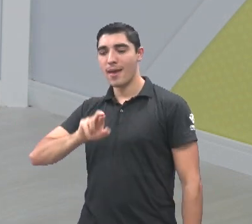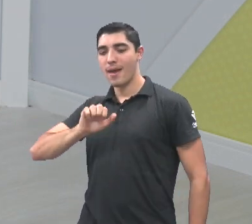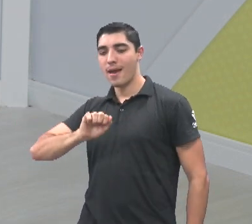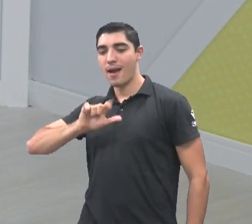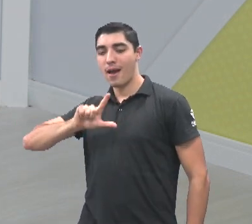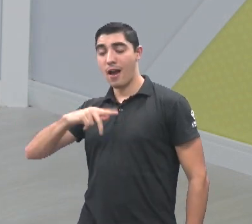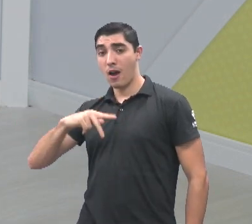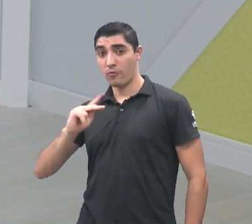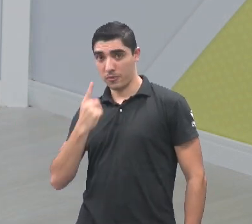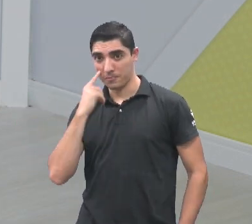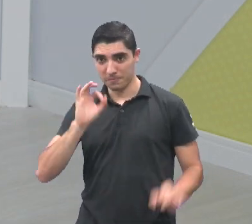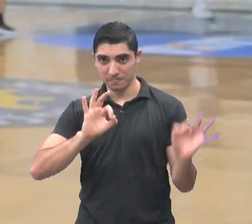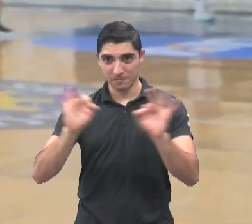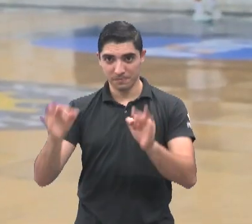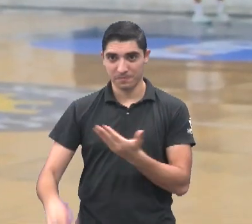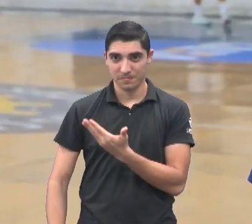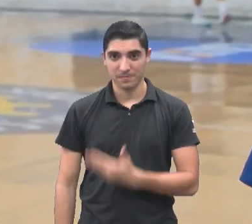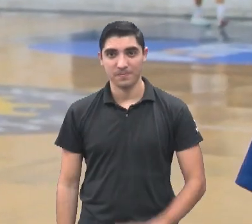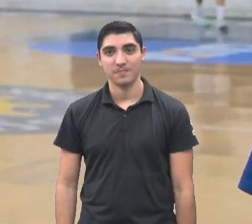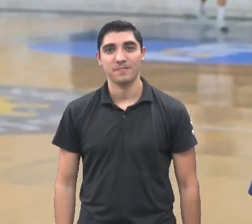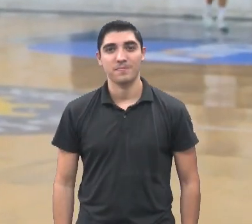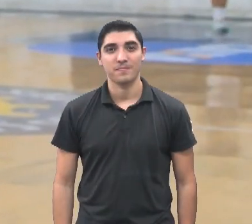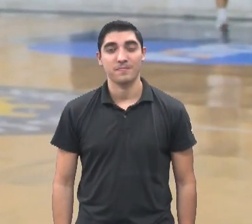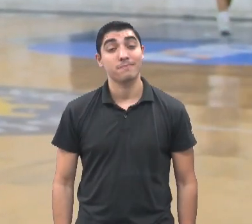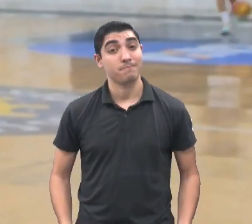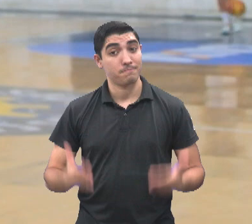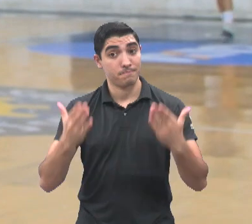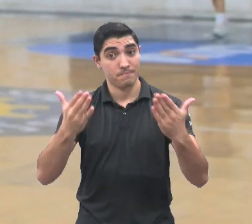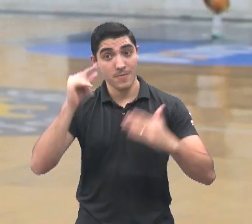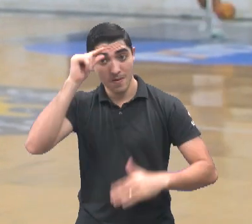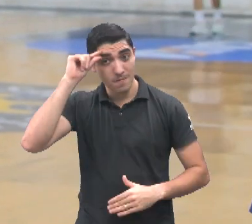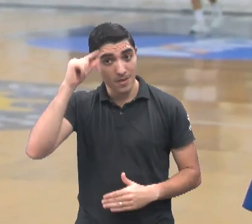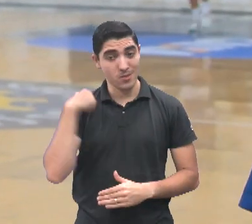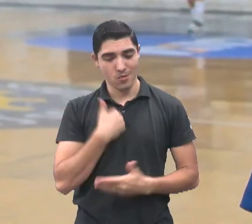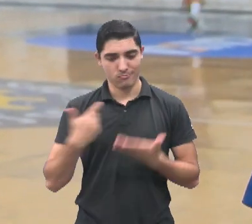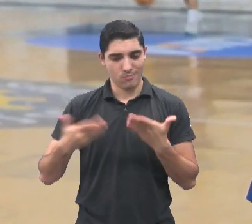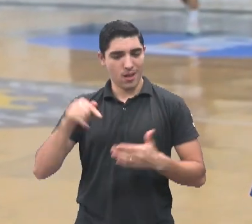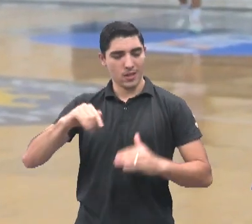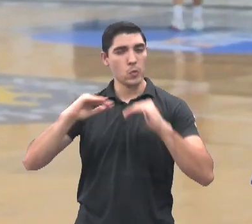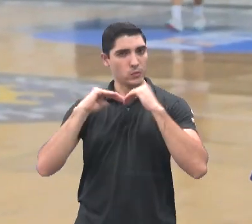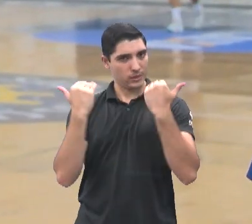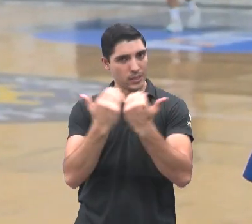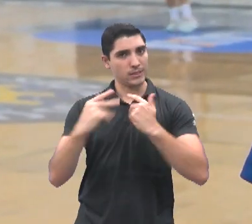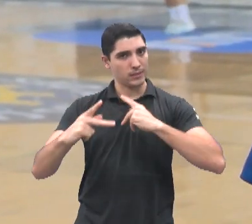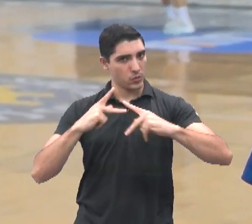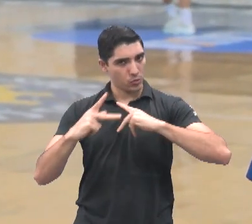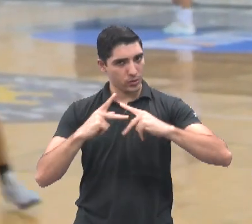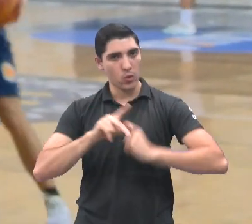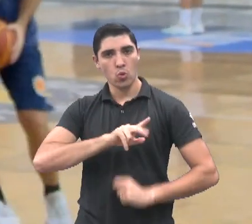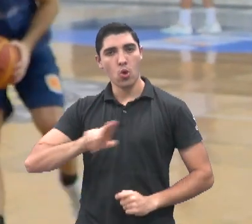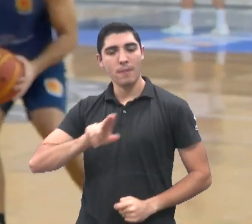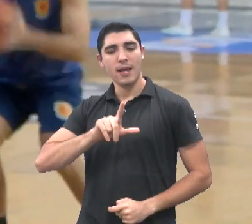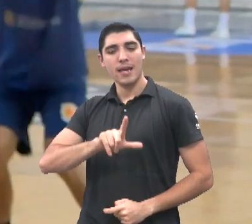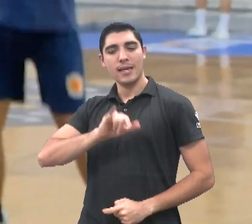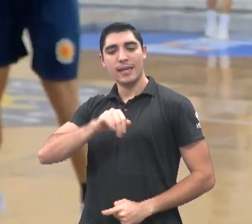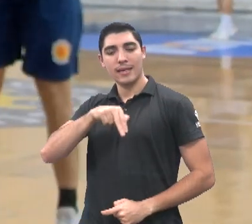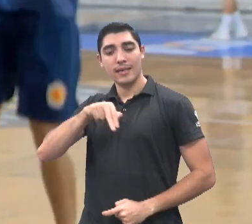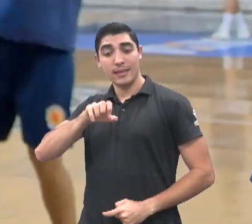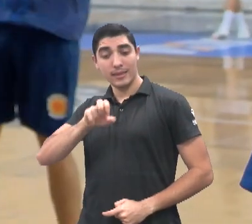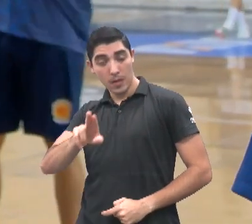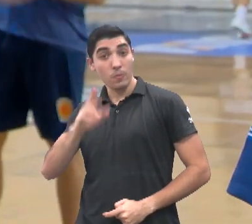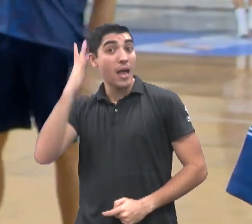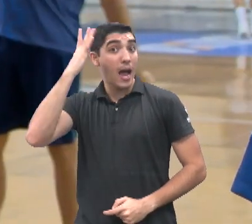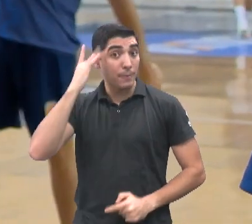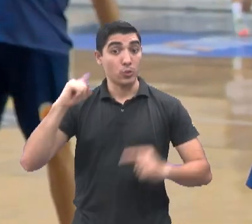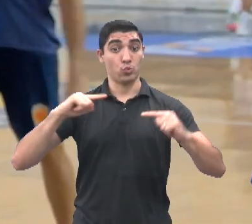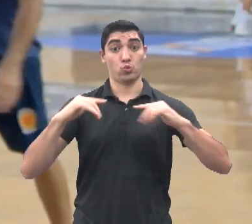Matheus! Pois é, Vieira, a gente está aqui no Lineu de Moura, onde o São José faz os últimos ajustes para a partida de amanhã